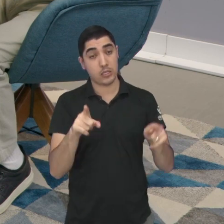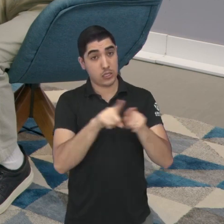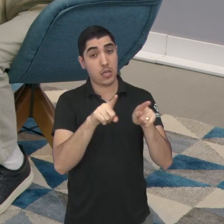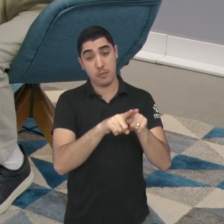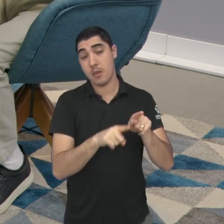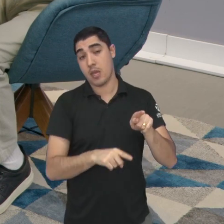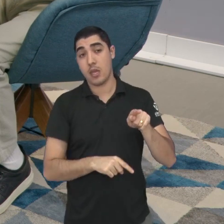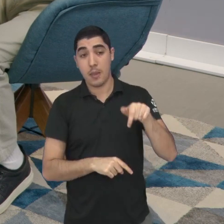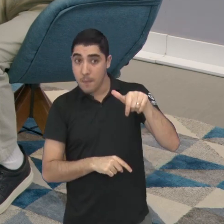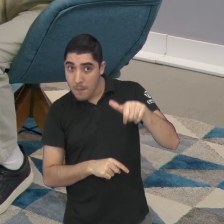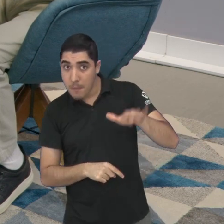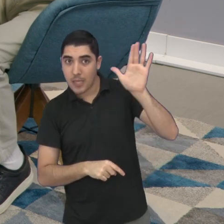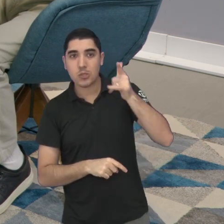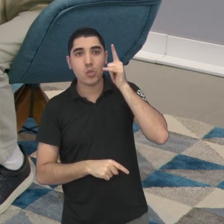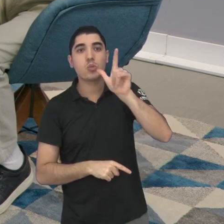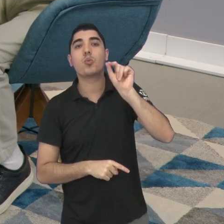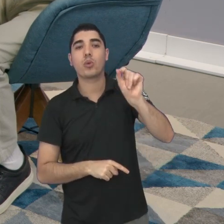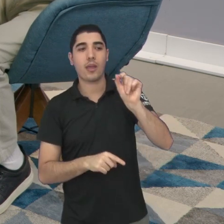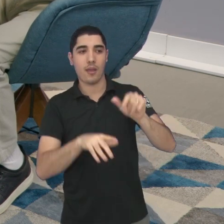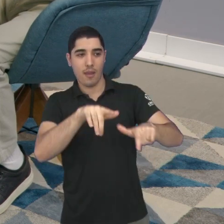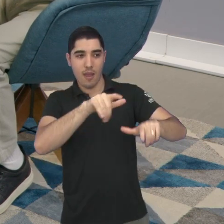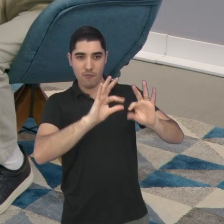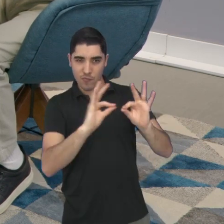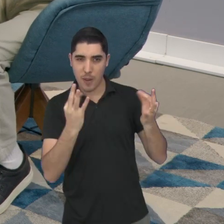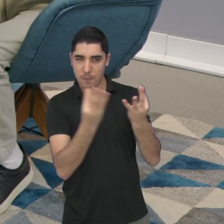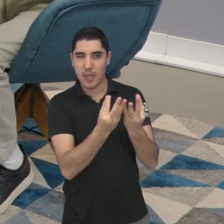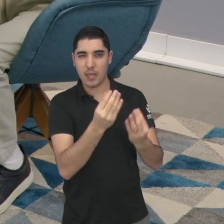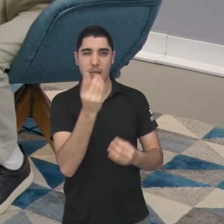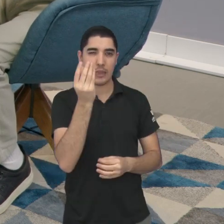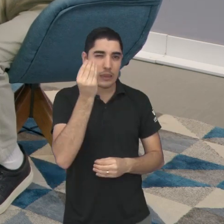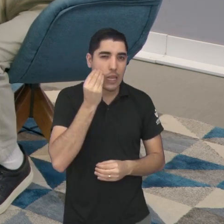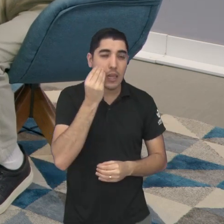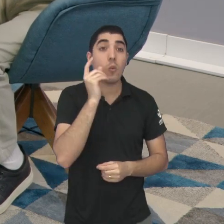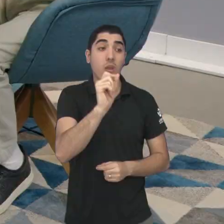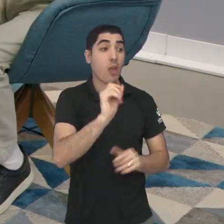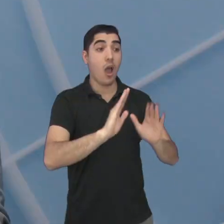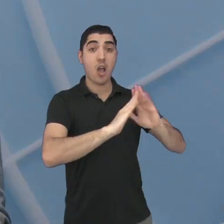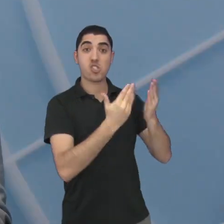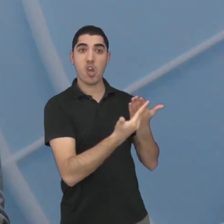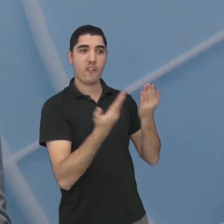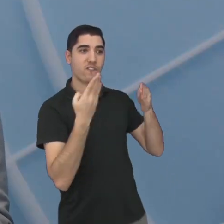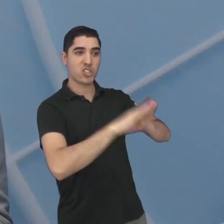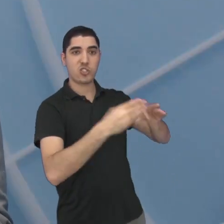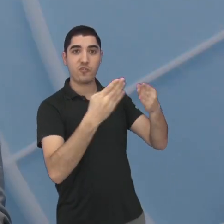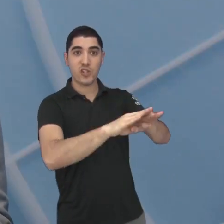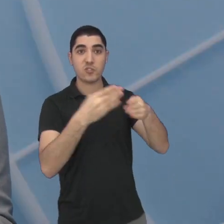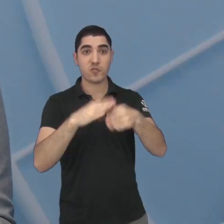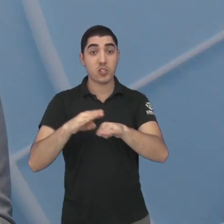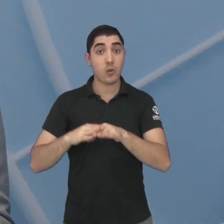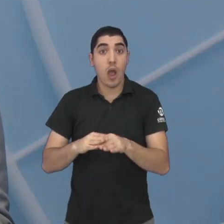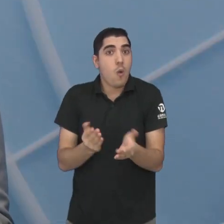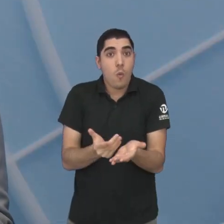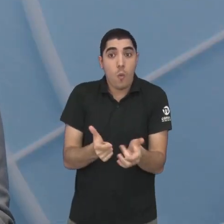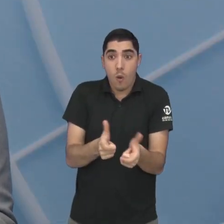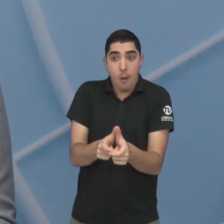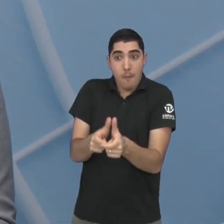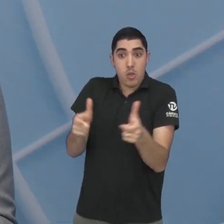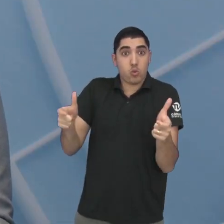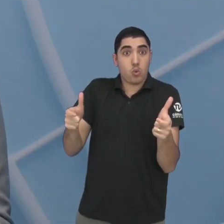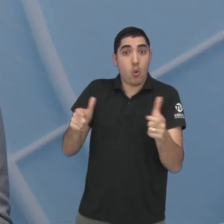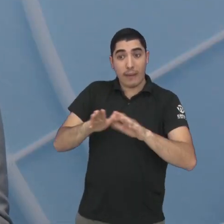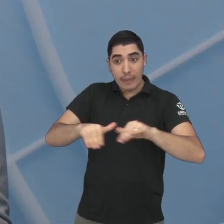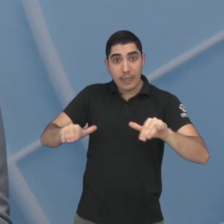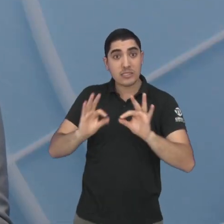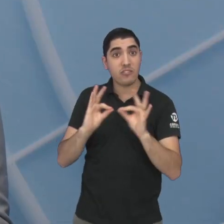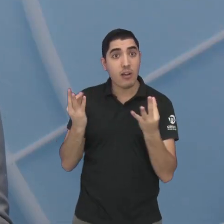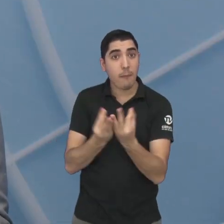fez a segurança alimentar piorar na pandemia foi exatamente o fechamento das escolas. E a falta de políticas para contornar